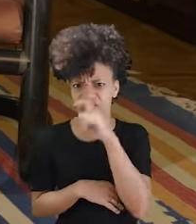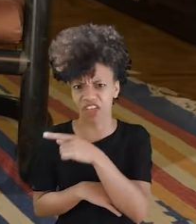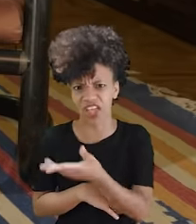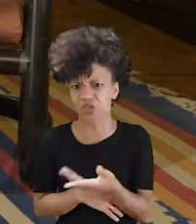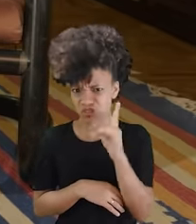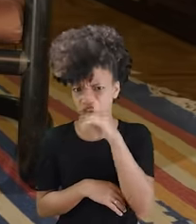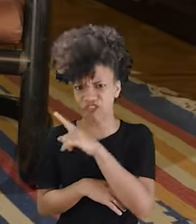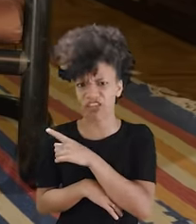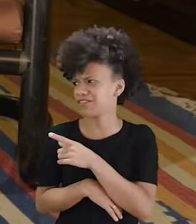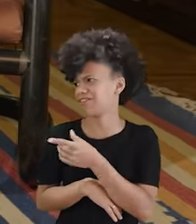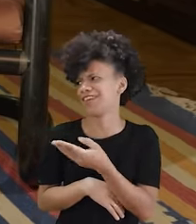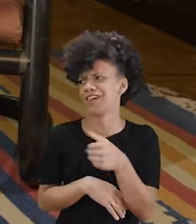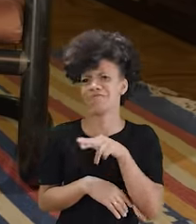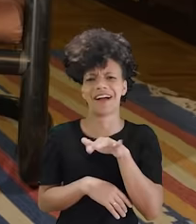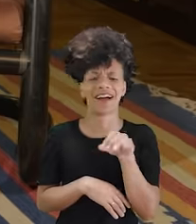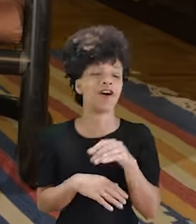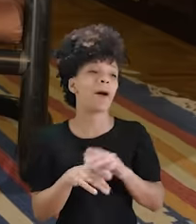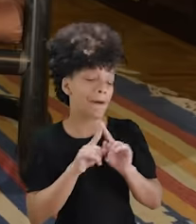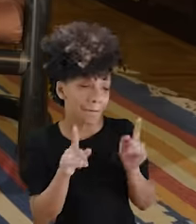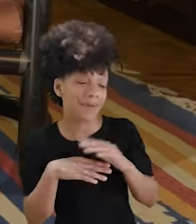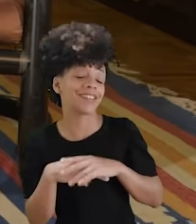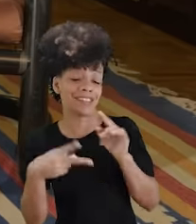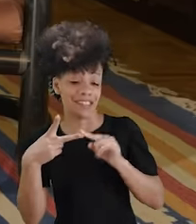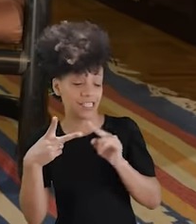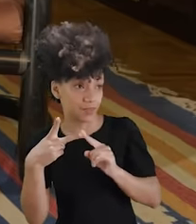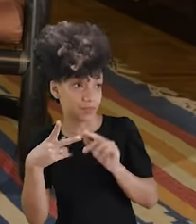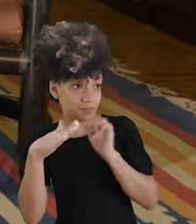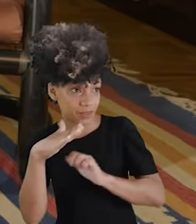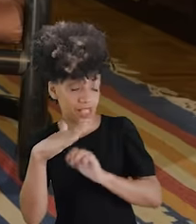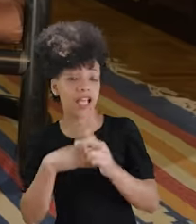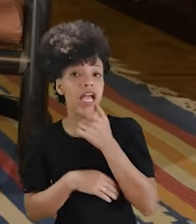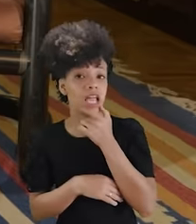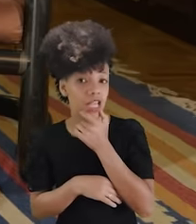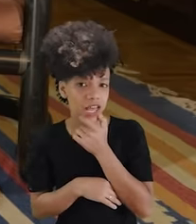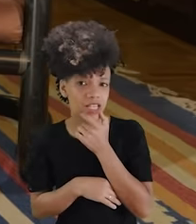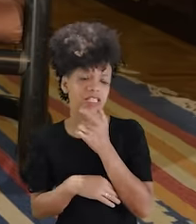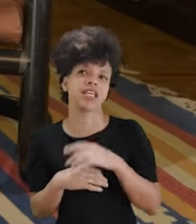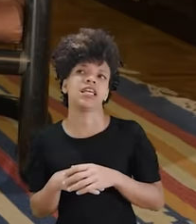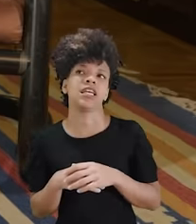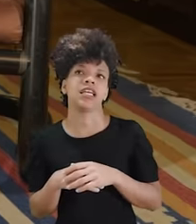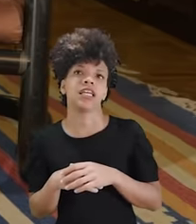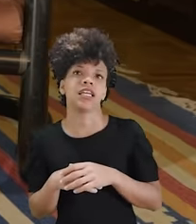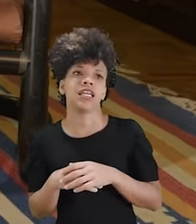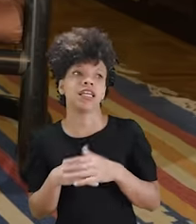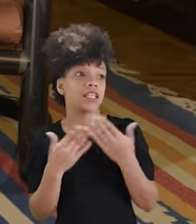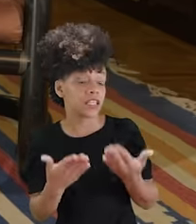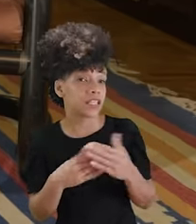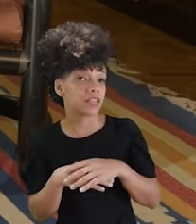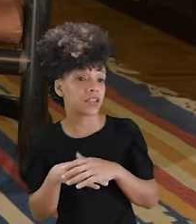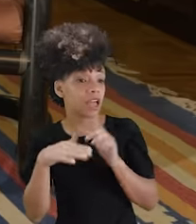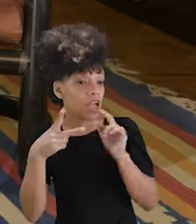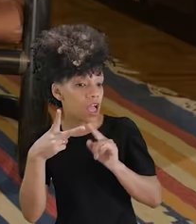então fica difícil né a coleção a companhia era uma companhia inglesa e